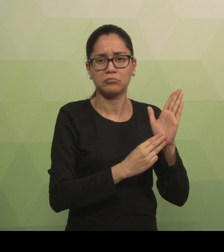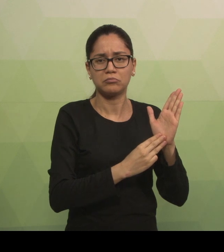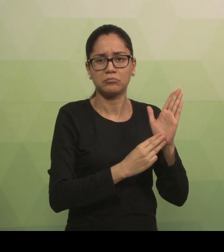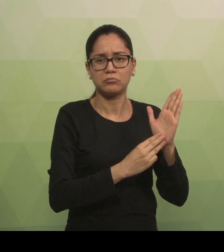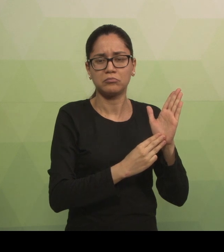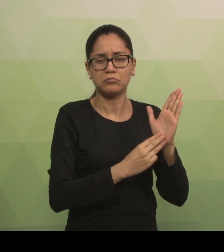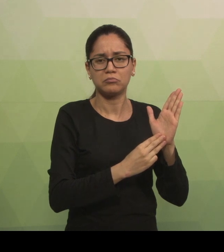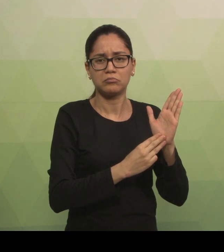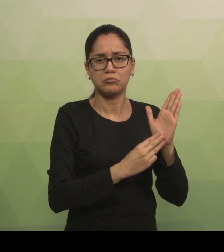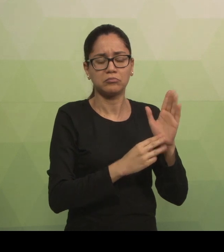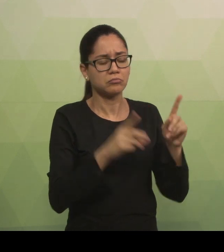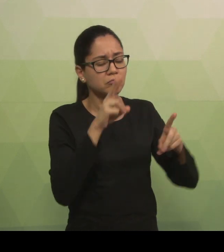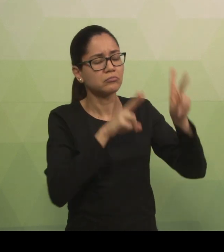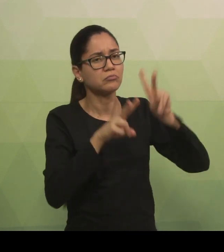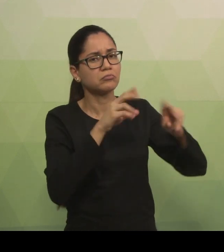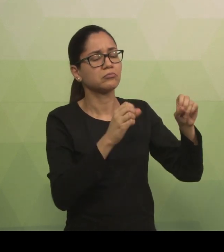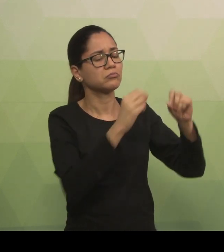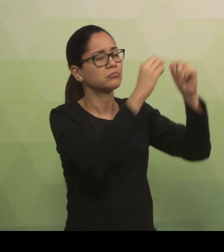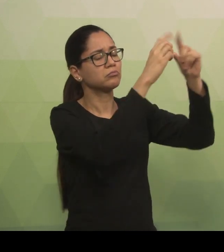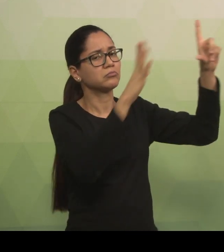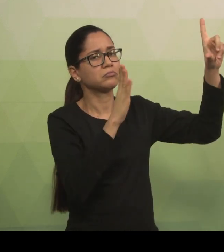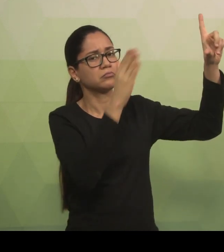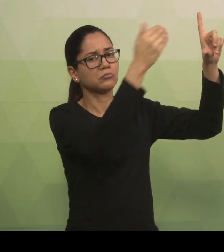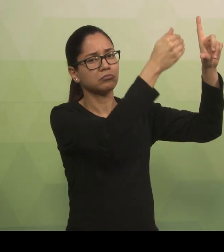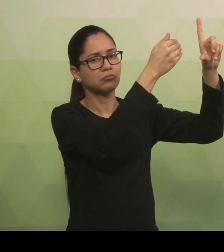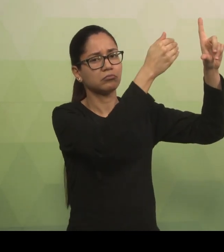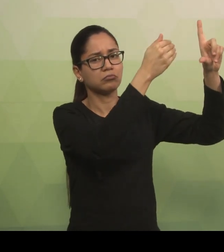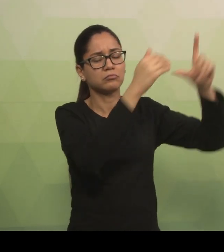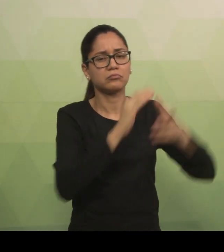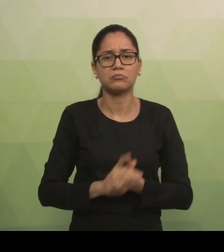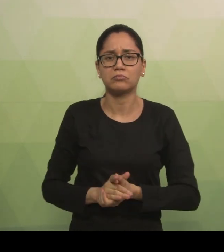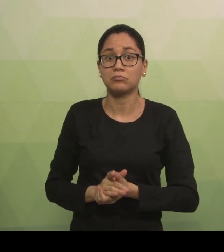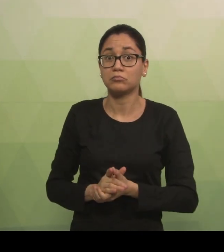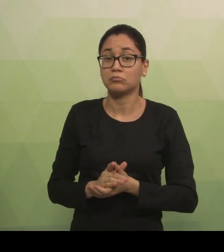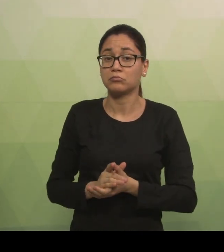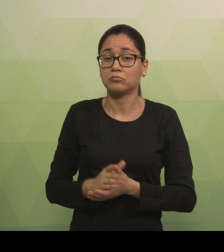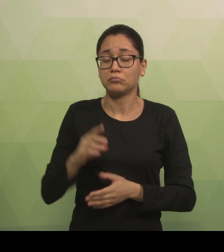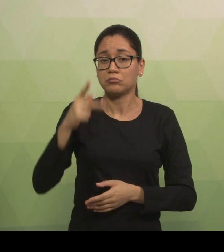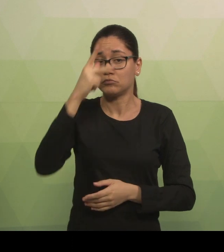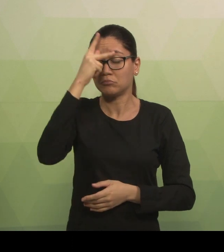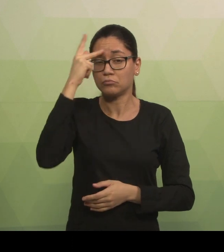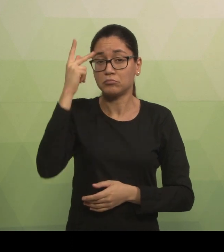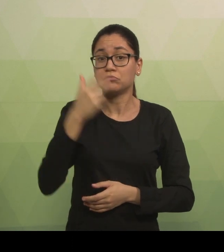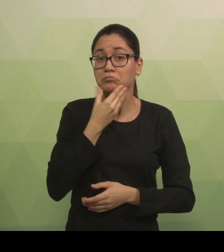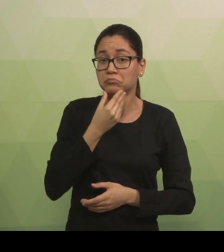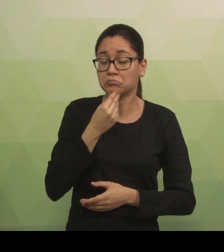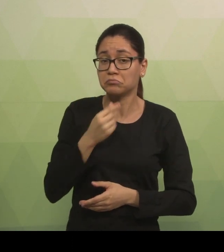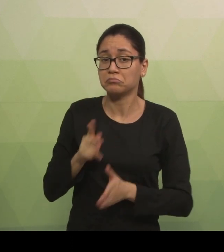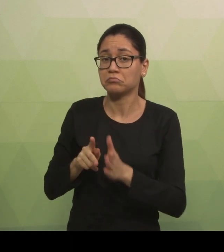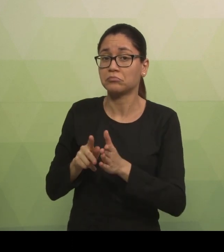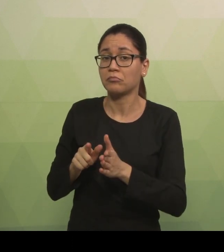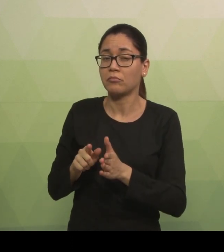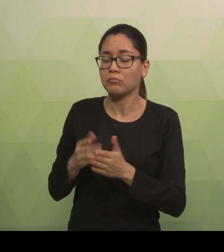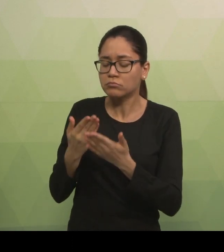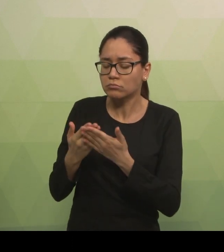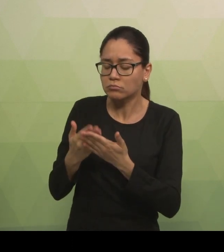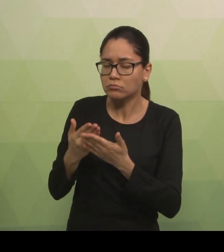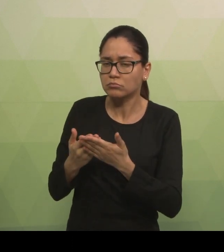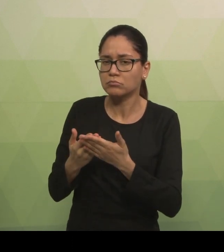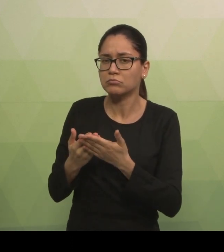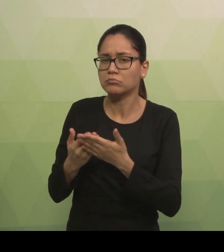interface: as heurísticas propostas por Jacob Nielsen, um cientista da computação catedrático em promover